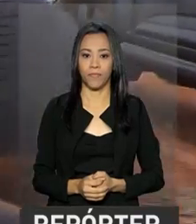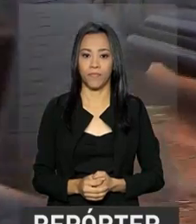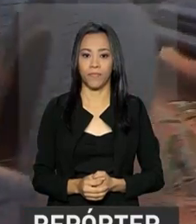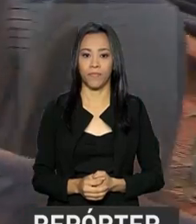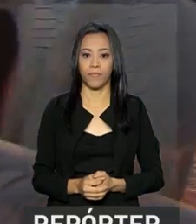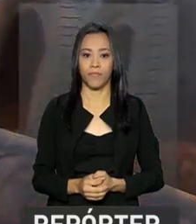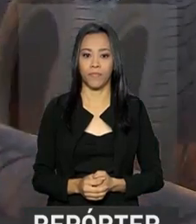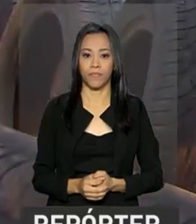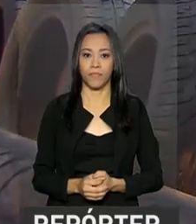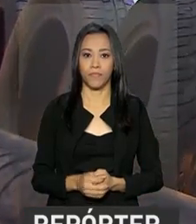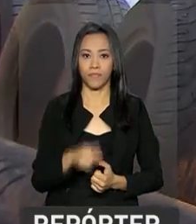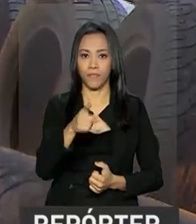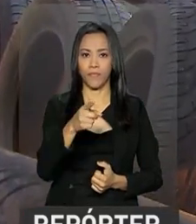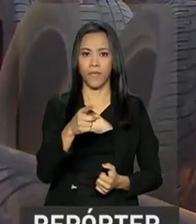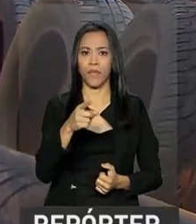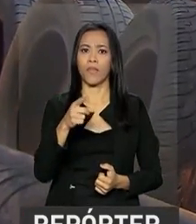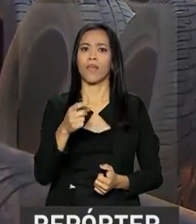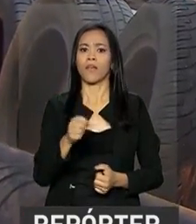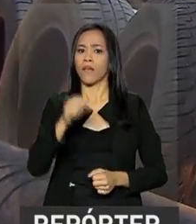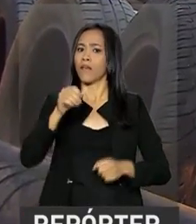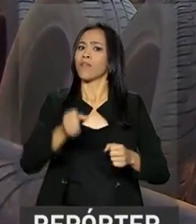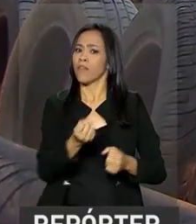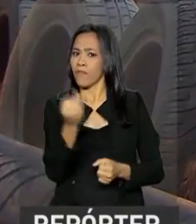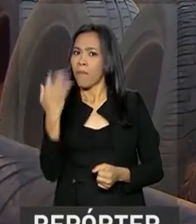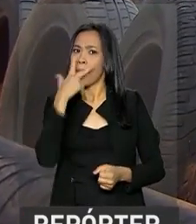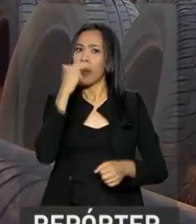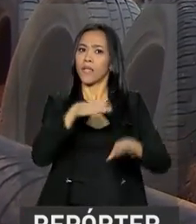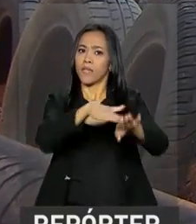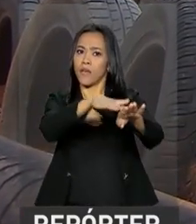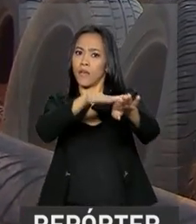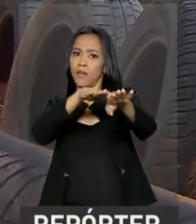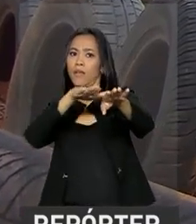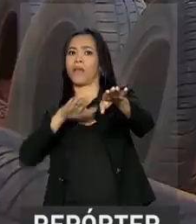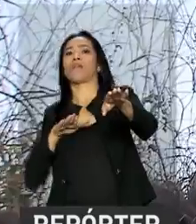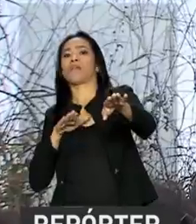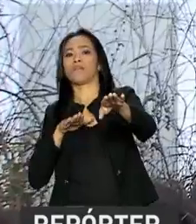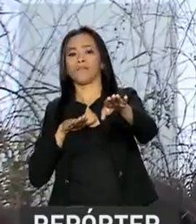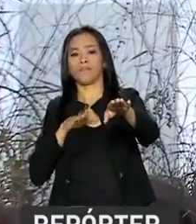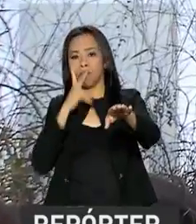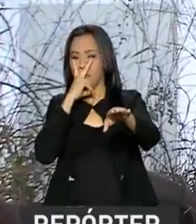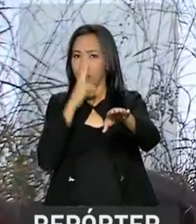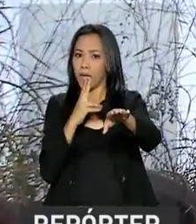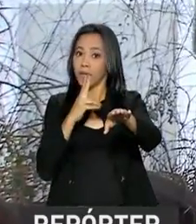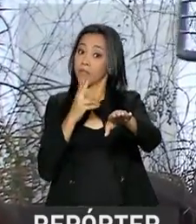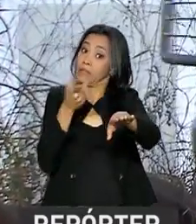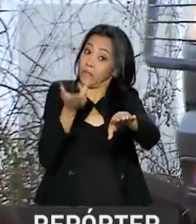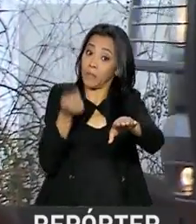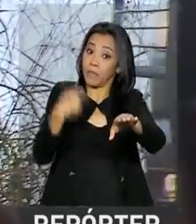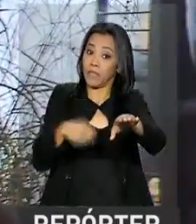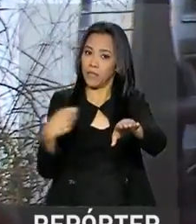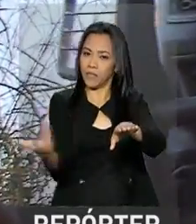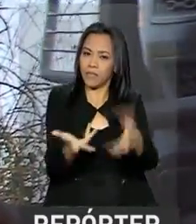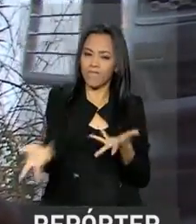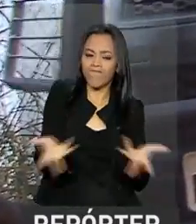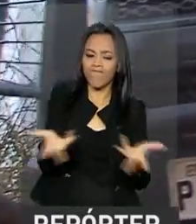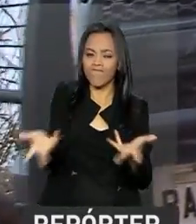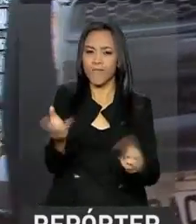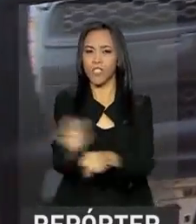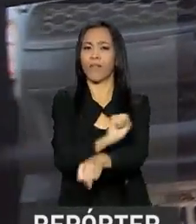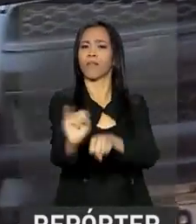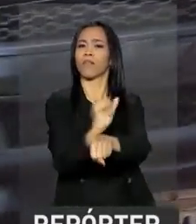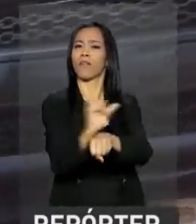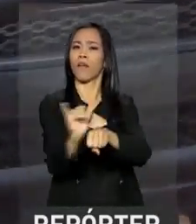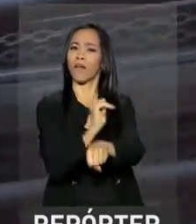mês por muitas vezes a caminhonete parece que vai virar na estrada de chão é preciso a habilidade do piloto